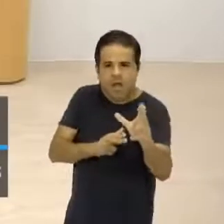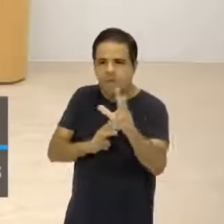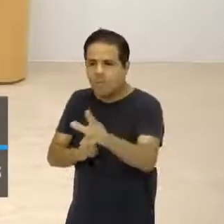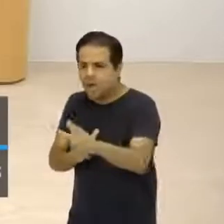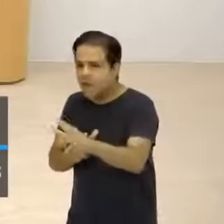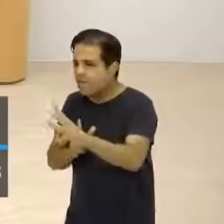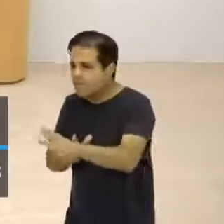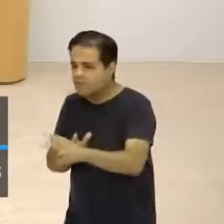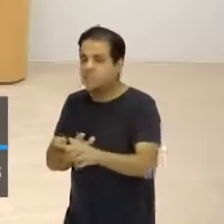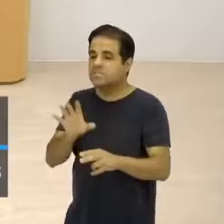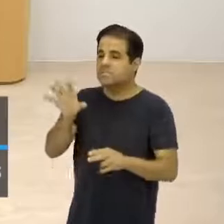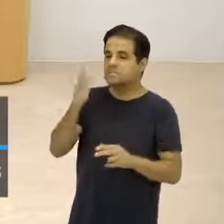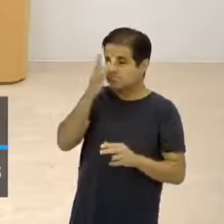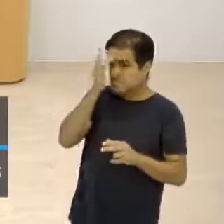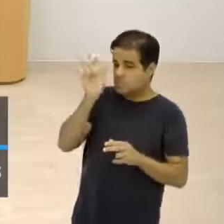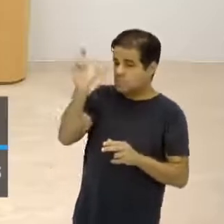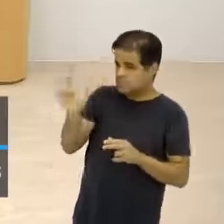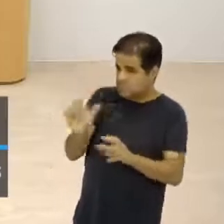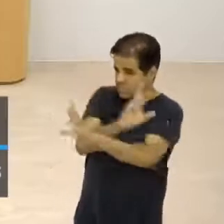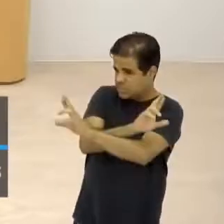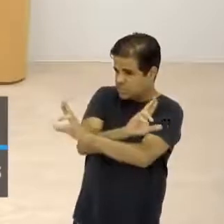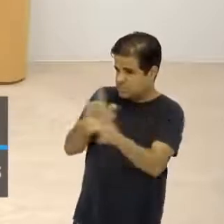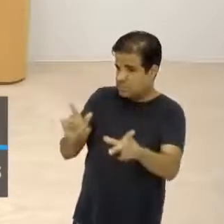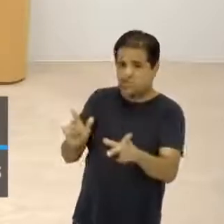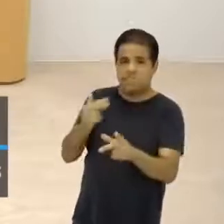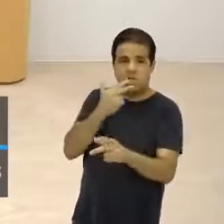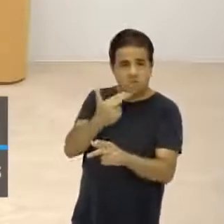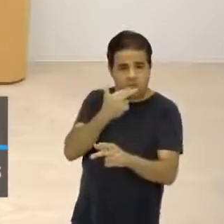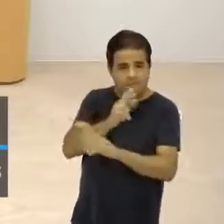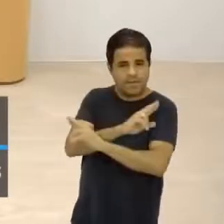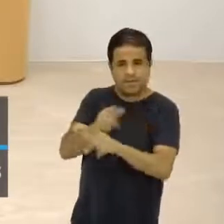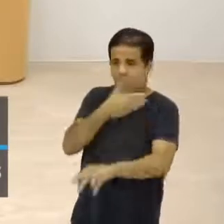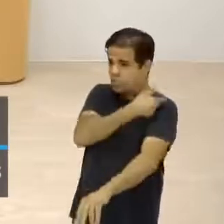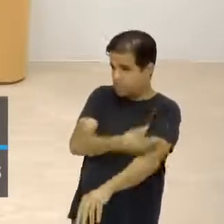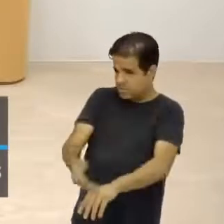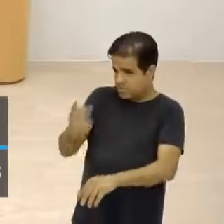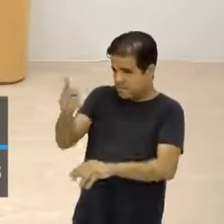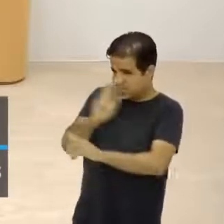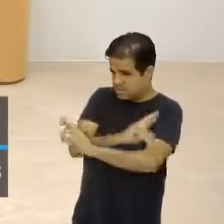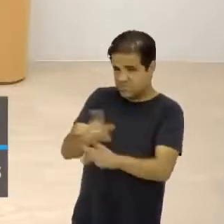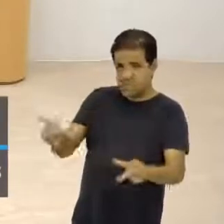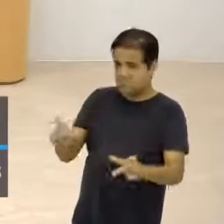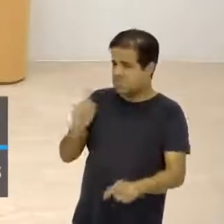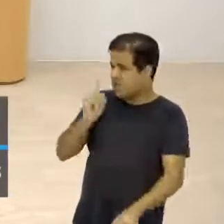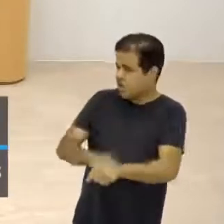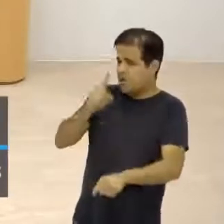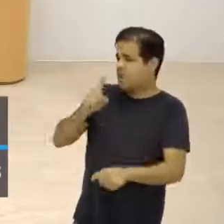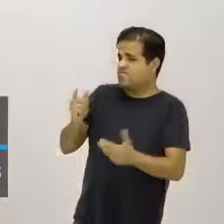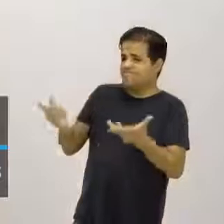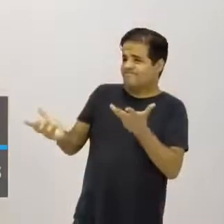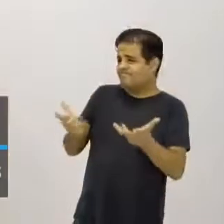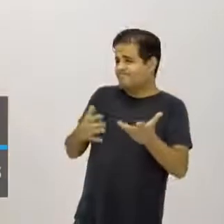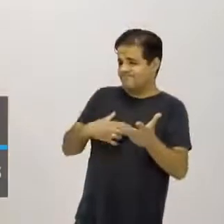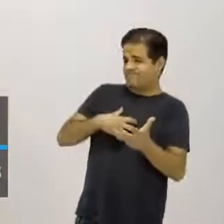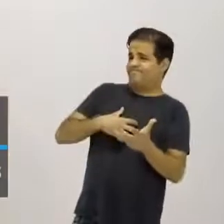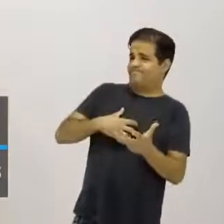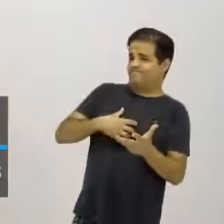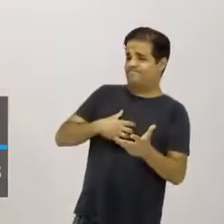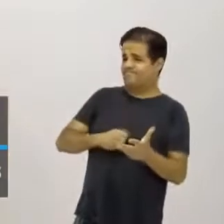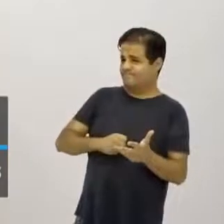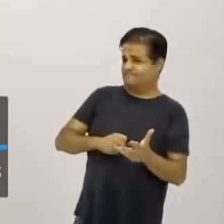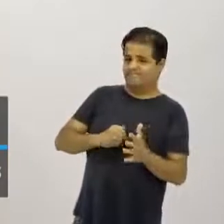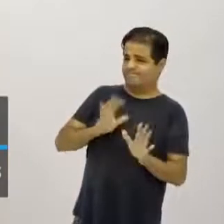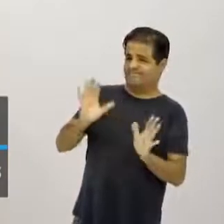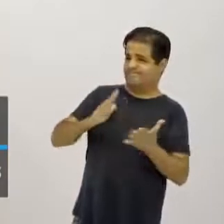Né? Você pega uma pessoa de etnia diferente, idioma diferente, hábitos diferentes, no primeiro momento você tem o repúdio.